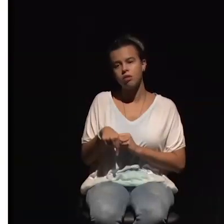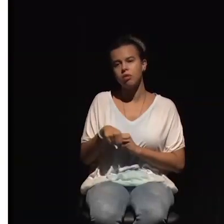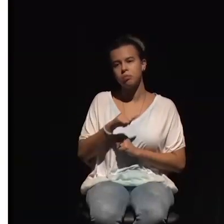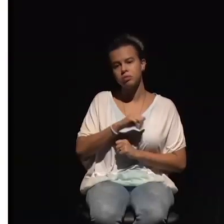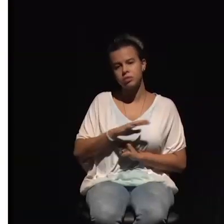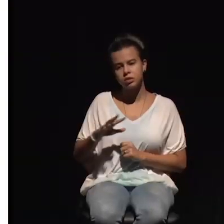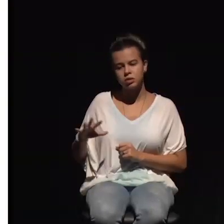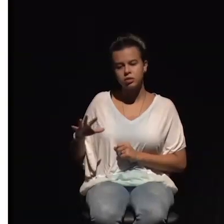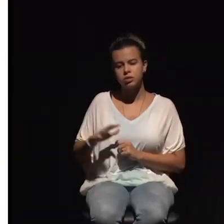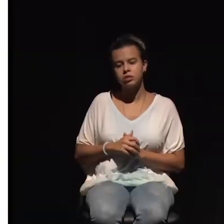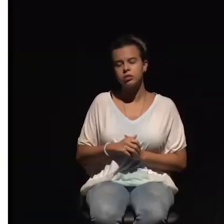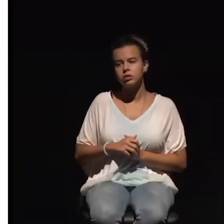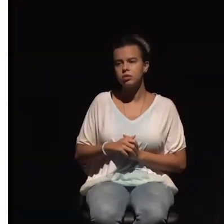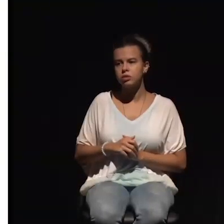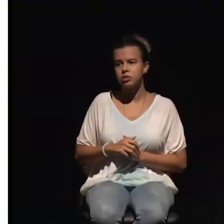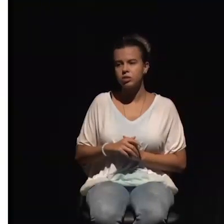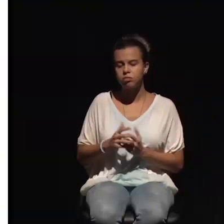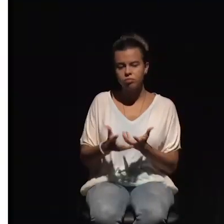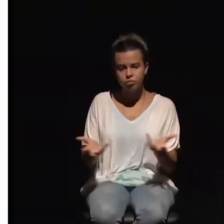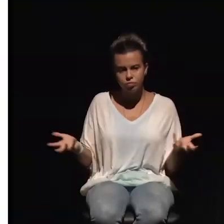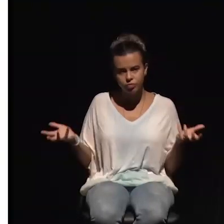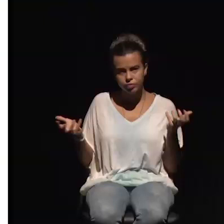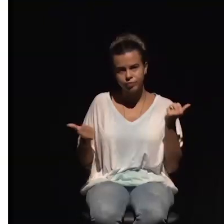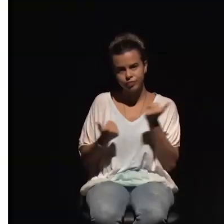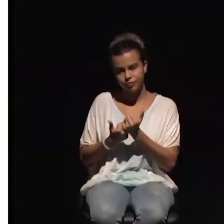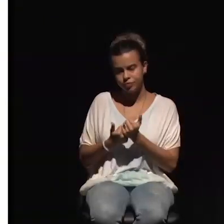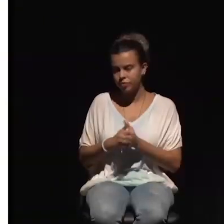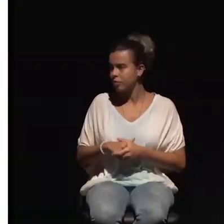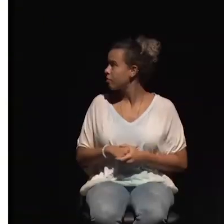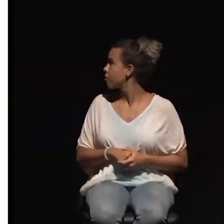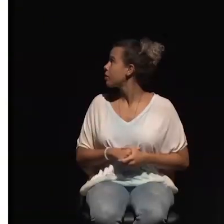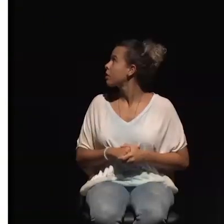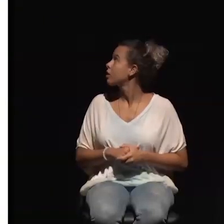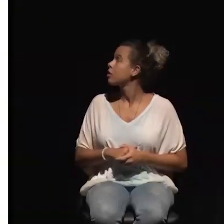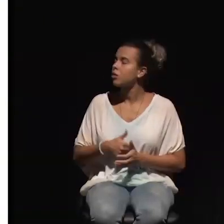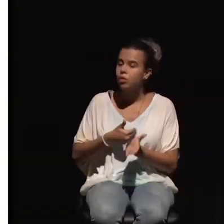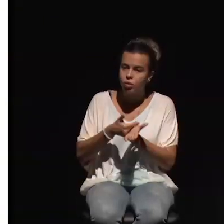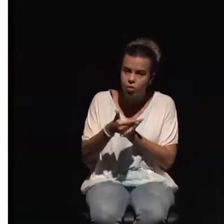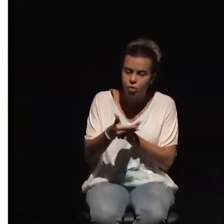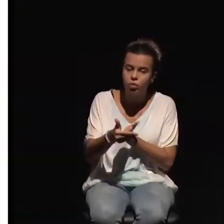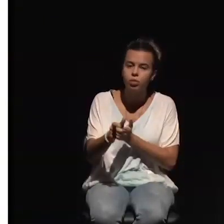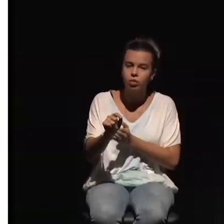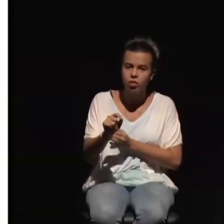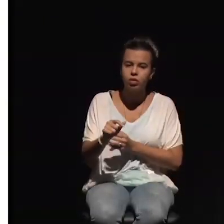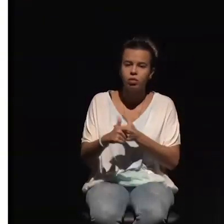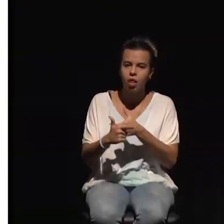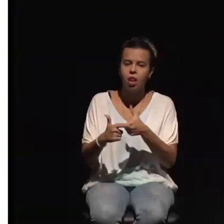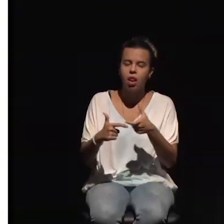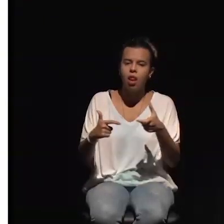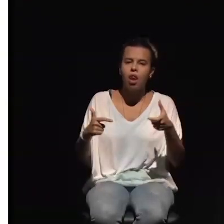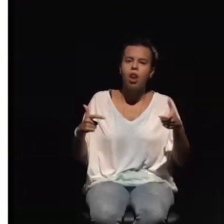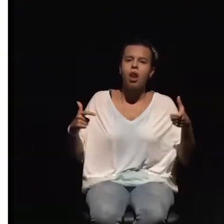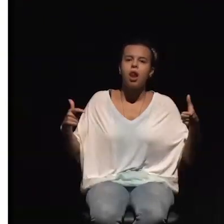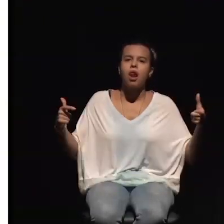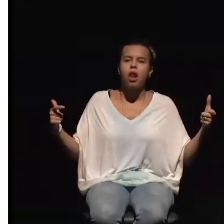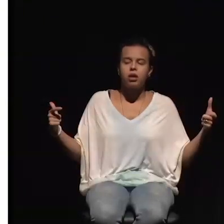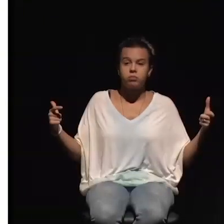é de pasto né isso vem acontecendo de maneira monstruosa